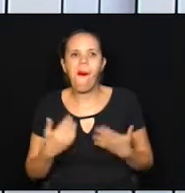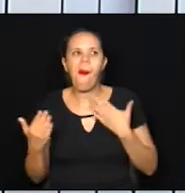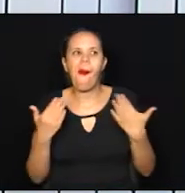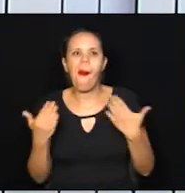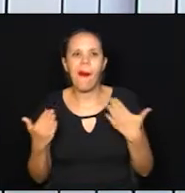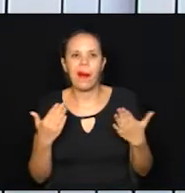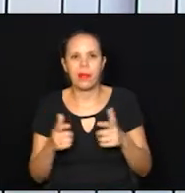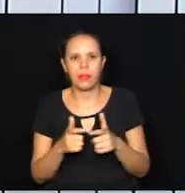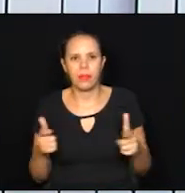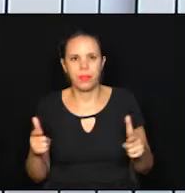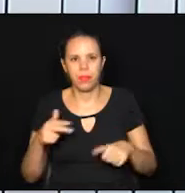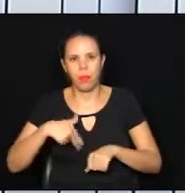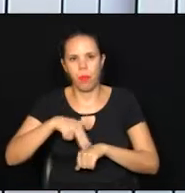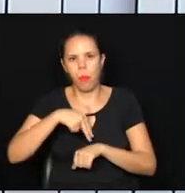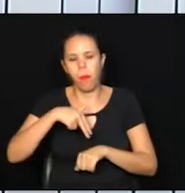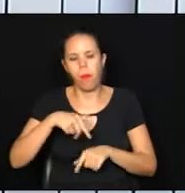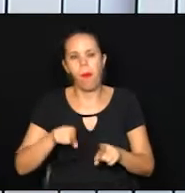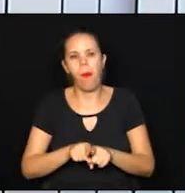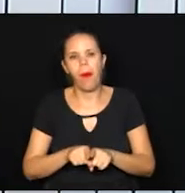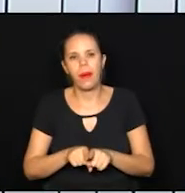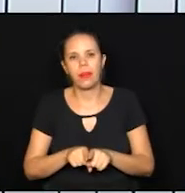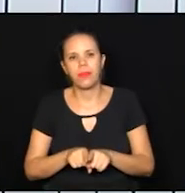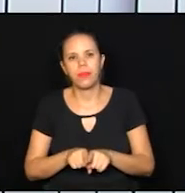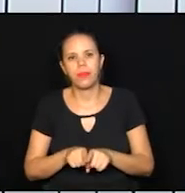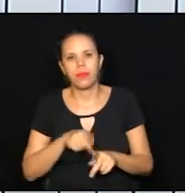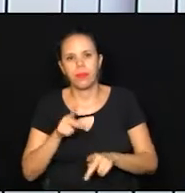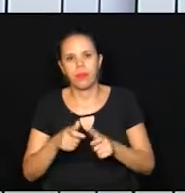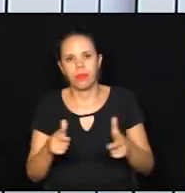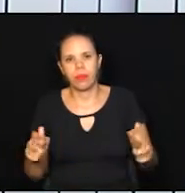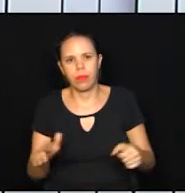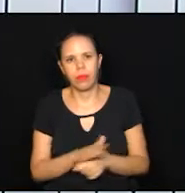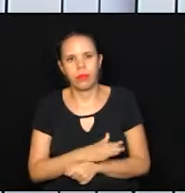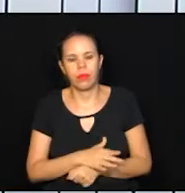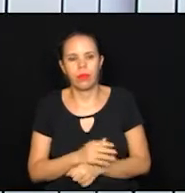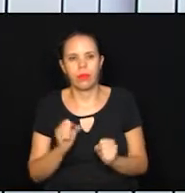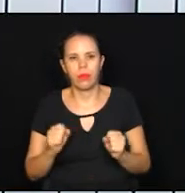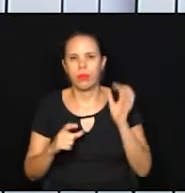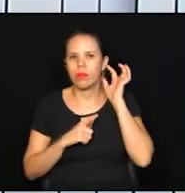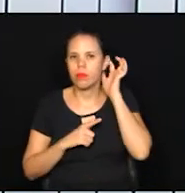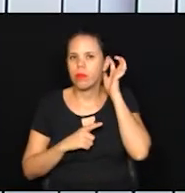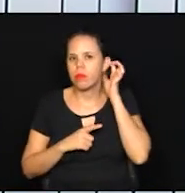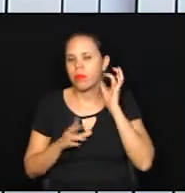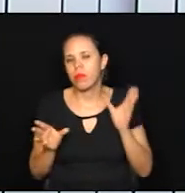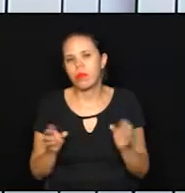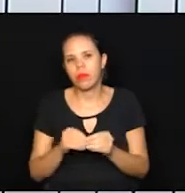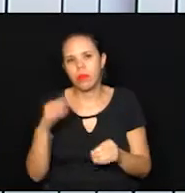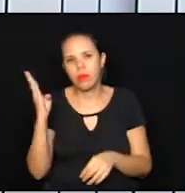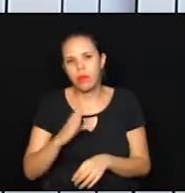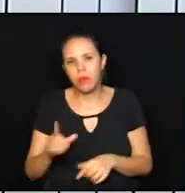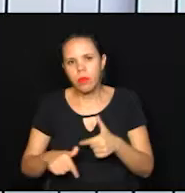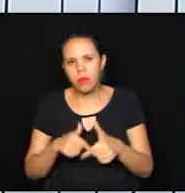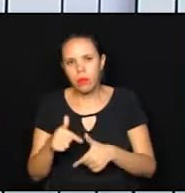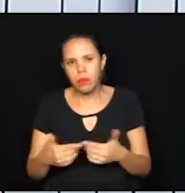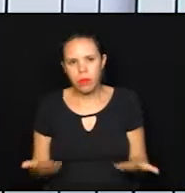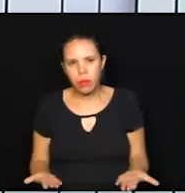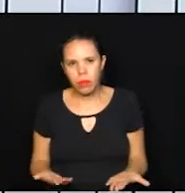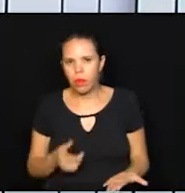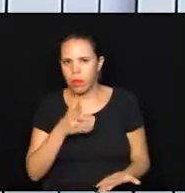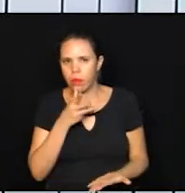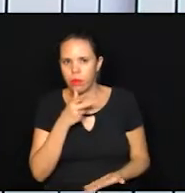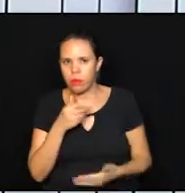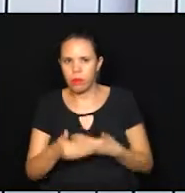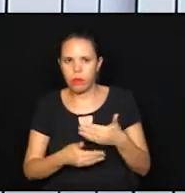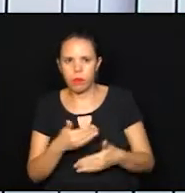com grandes nações ou com nações populosas, podemos concluir que o Brasil está caminhando a passos